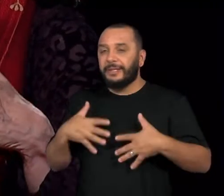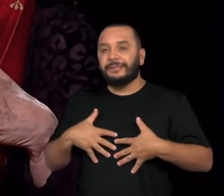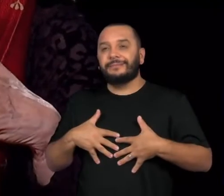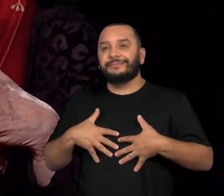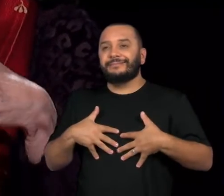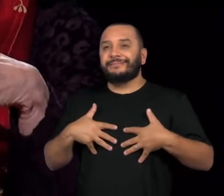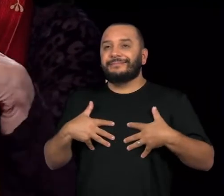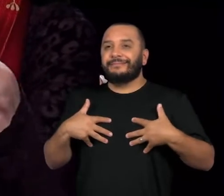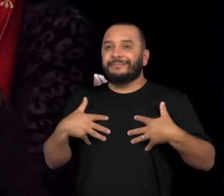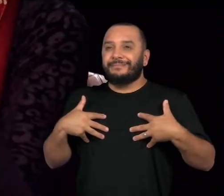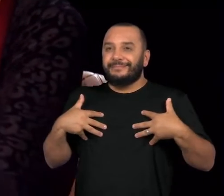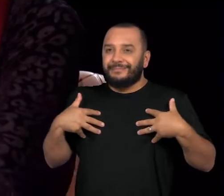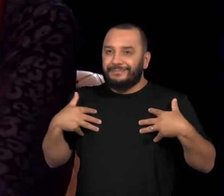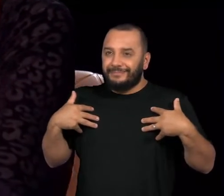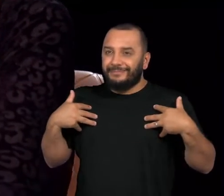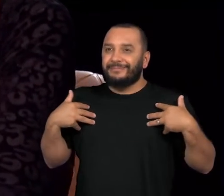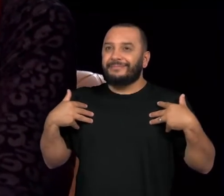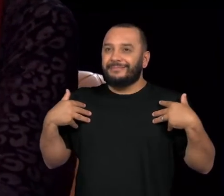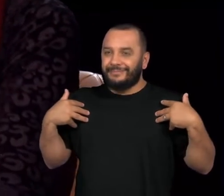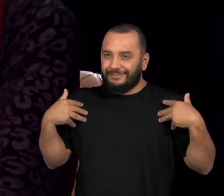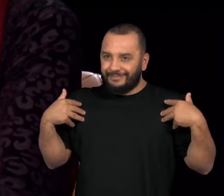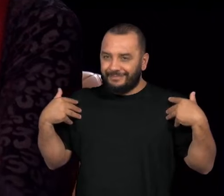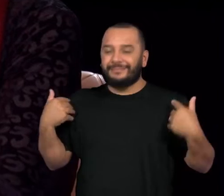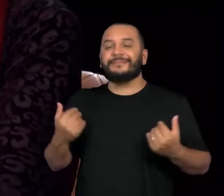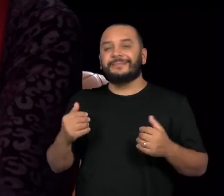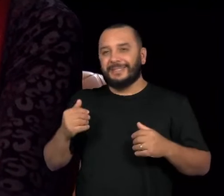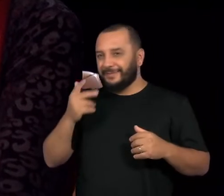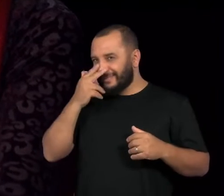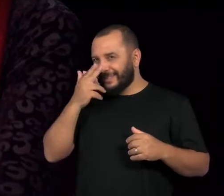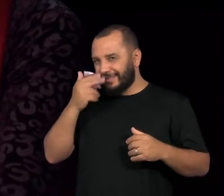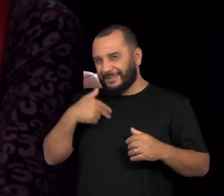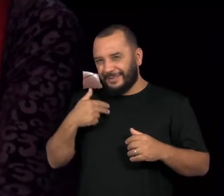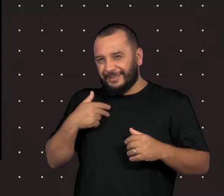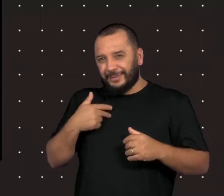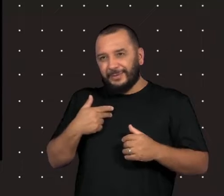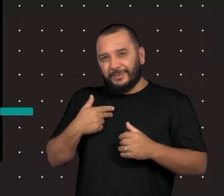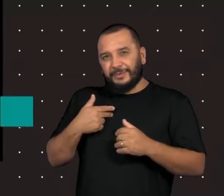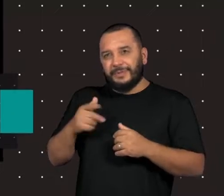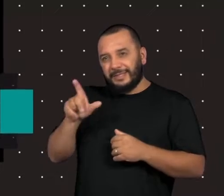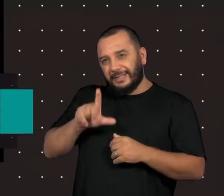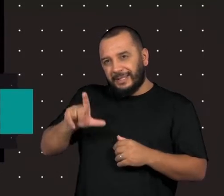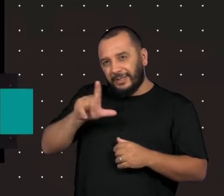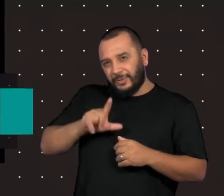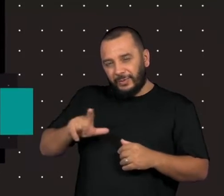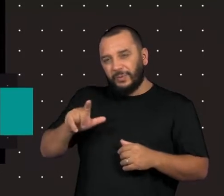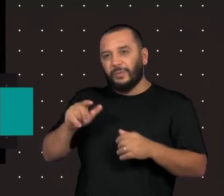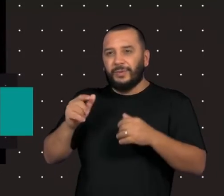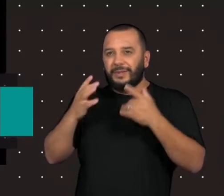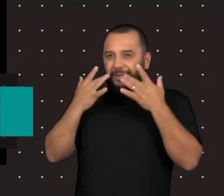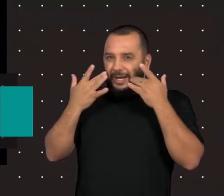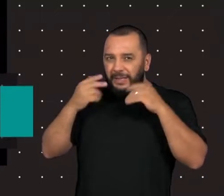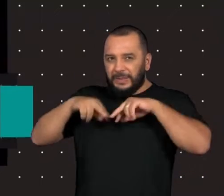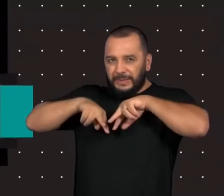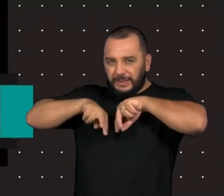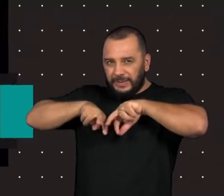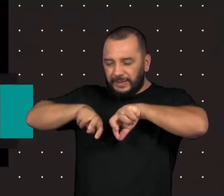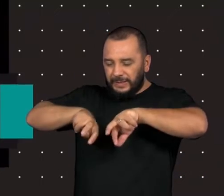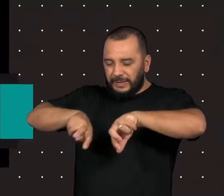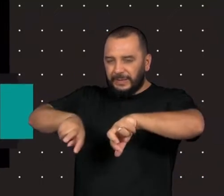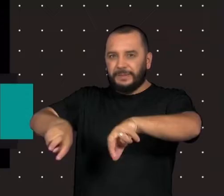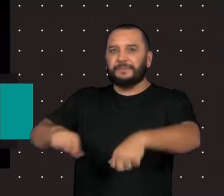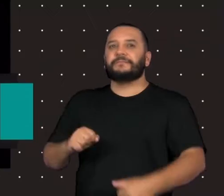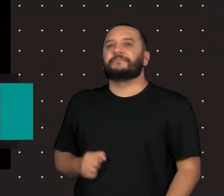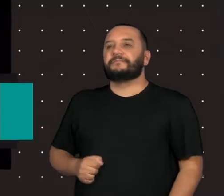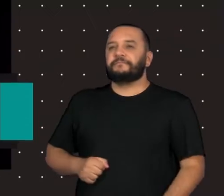obra, de ir fundo na obra dramatúrgica ou literária. E Virginia Woolf foi uma coisa